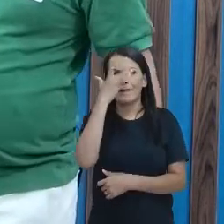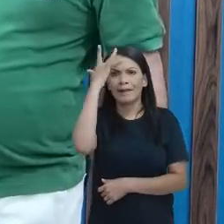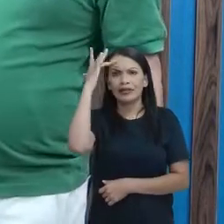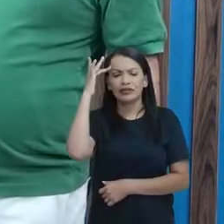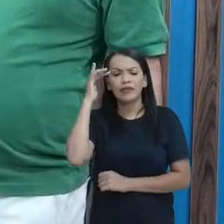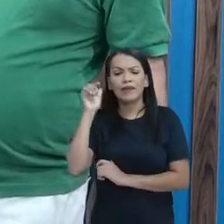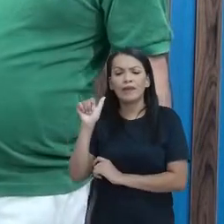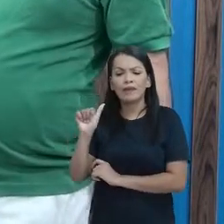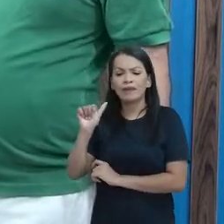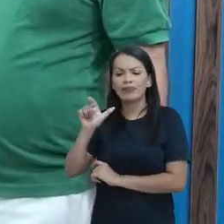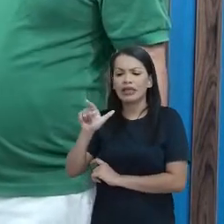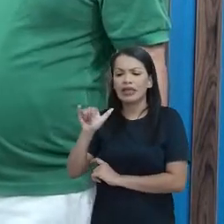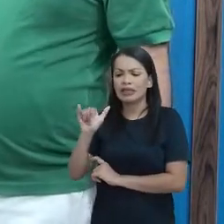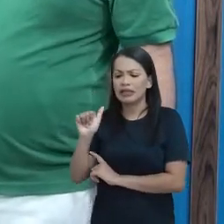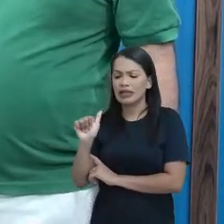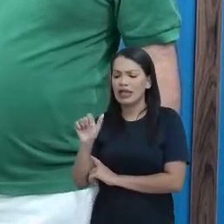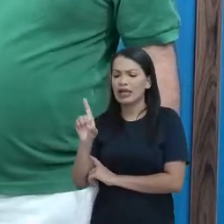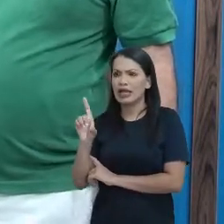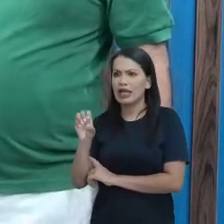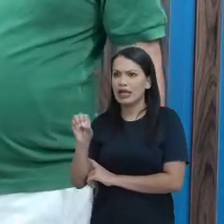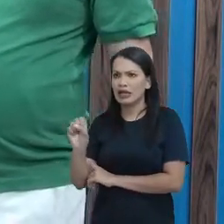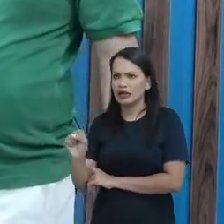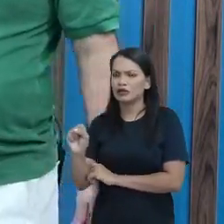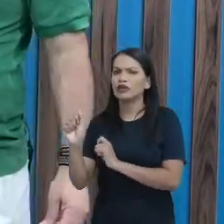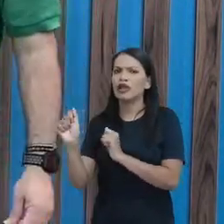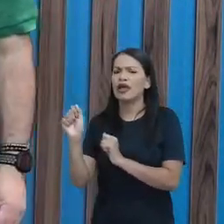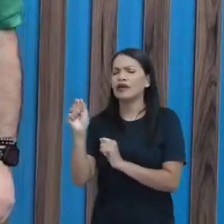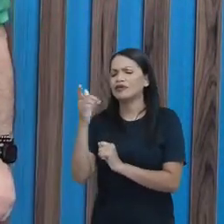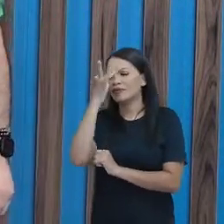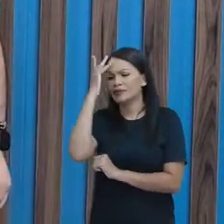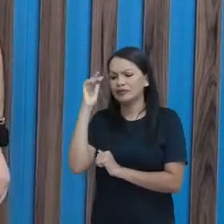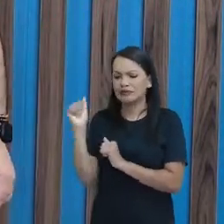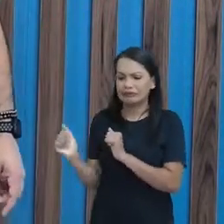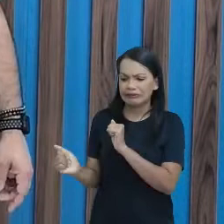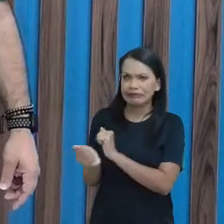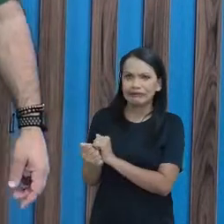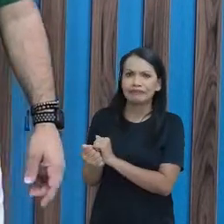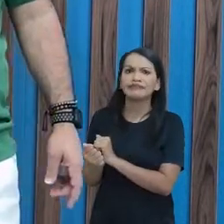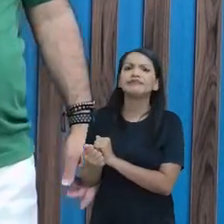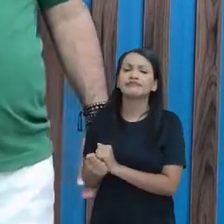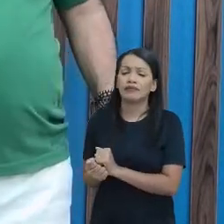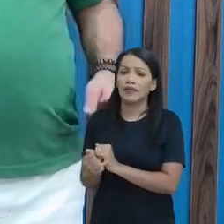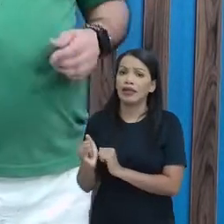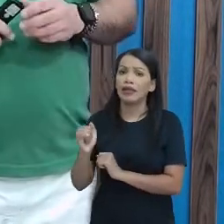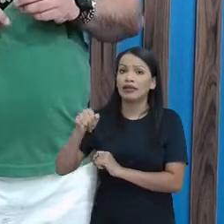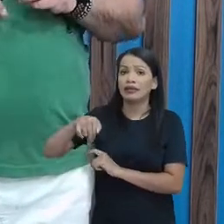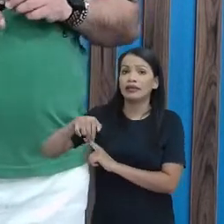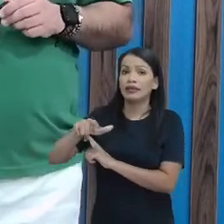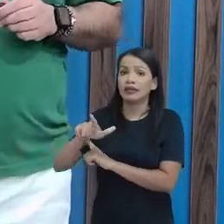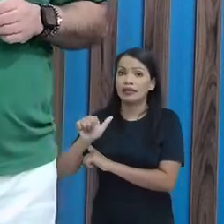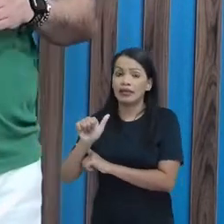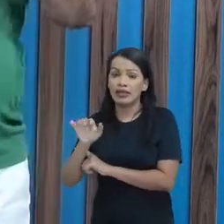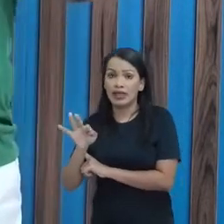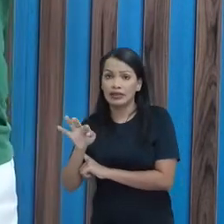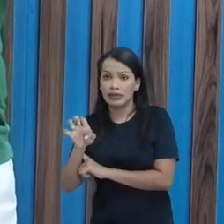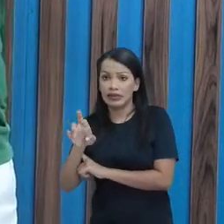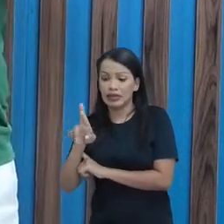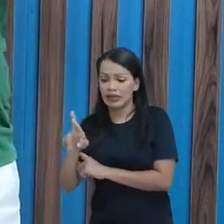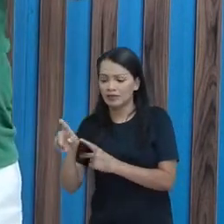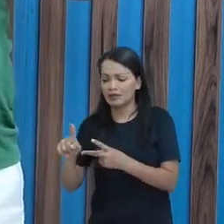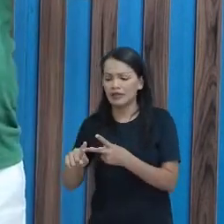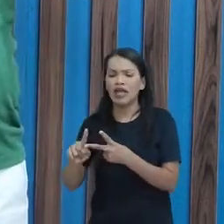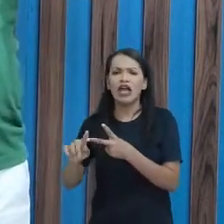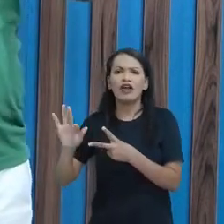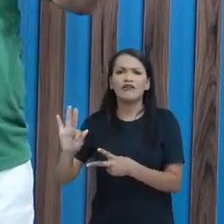ó, envolvendo, né, de um lado Inglaterra, França, a União das Repúblicas Socialistas Soviéticas e mais